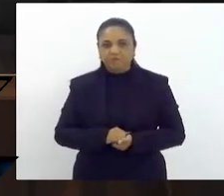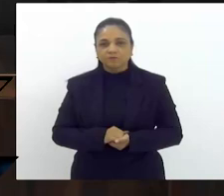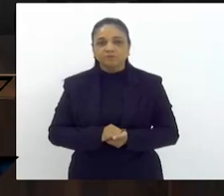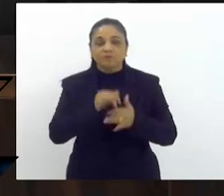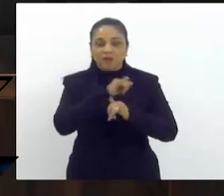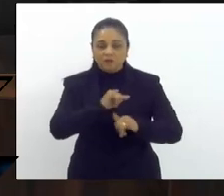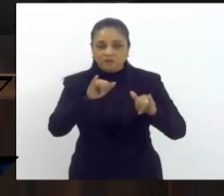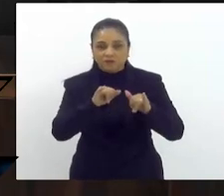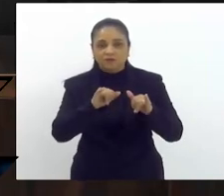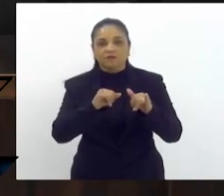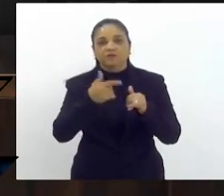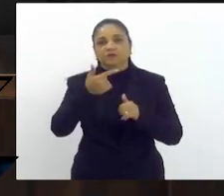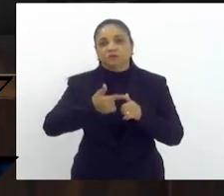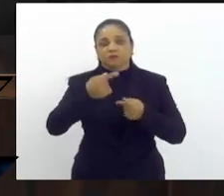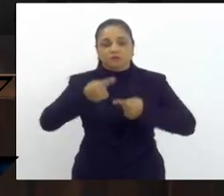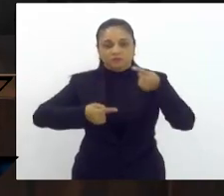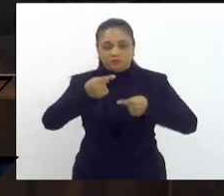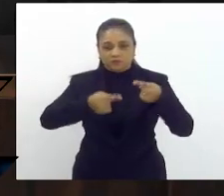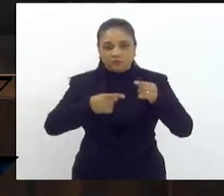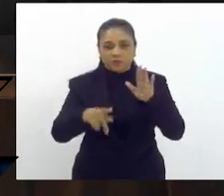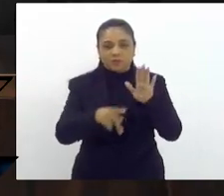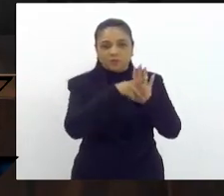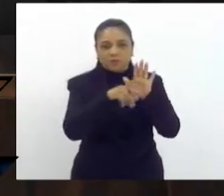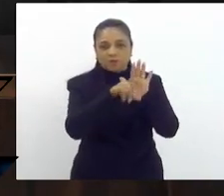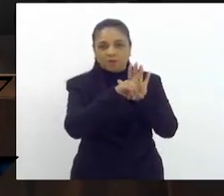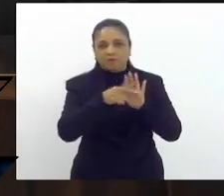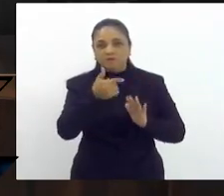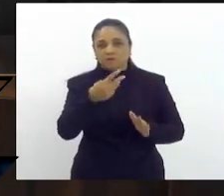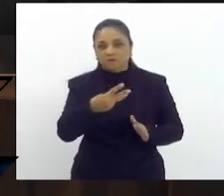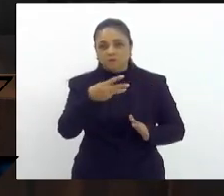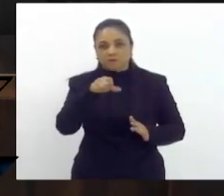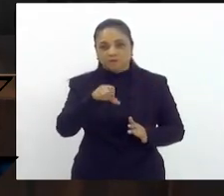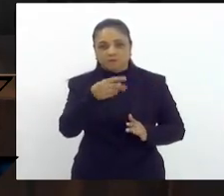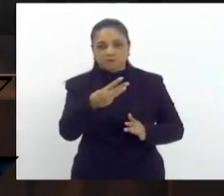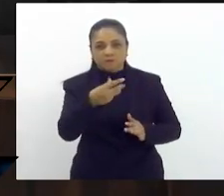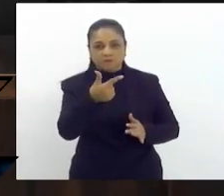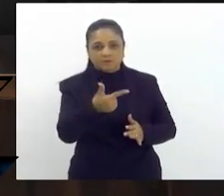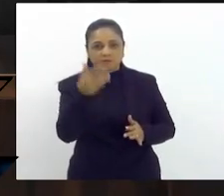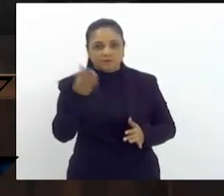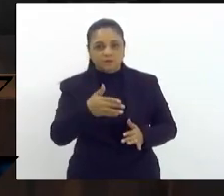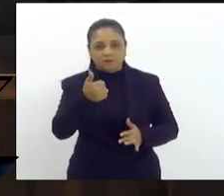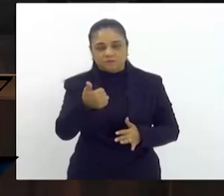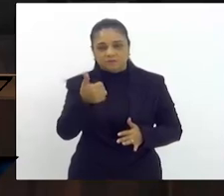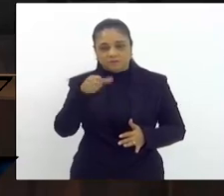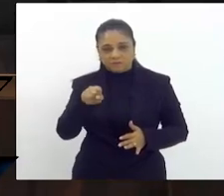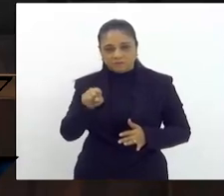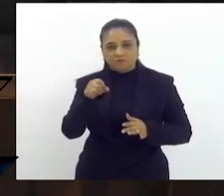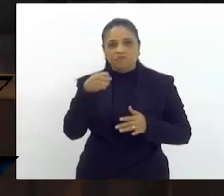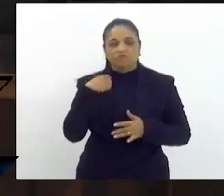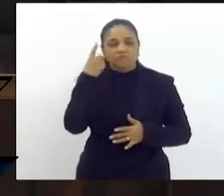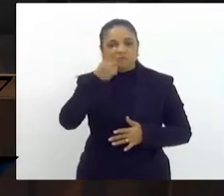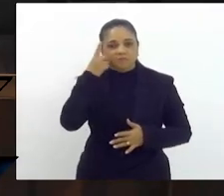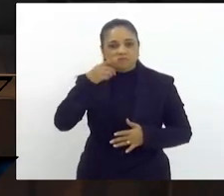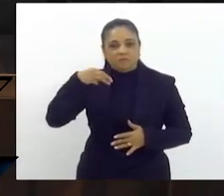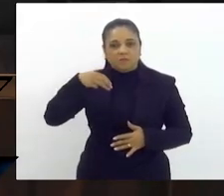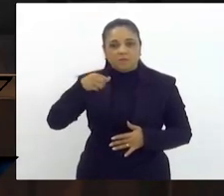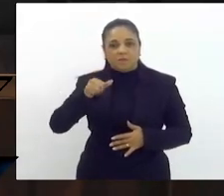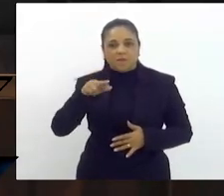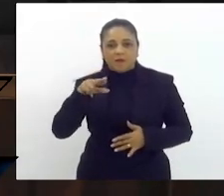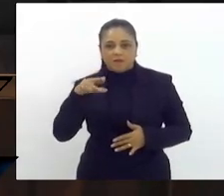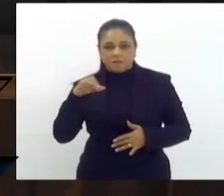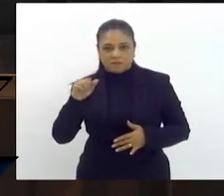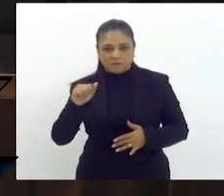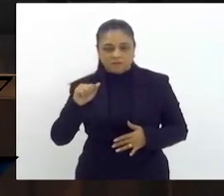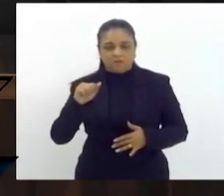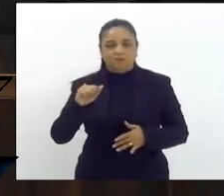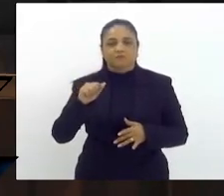anuncio em segunda discussão projeto de lei número 39 32 de 2018 de autoria da deputada Márcia Giovani